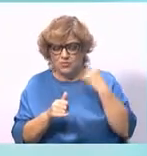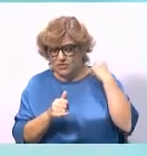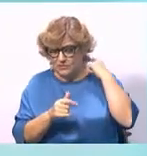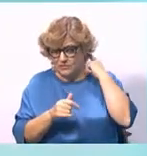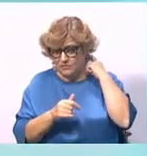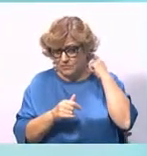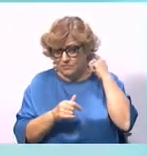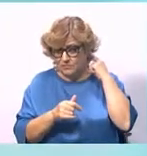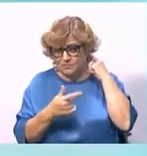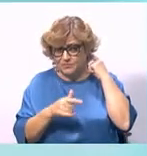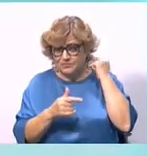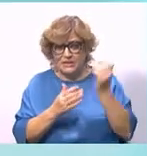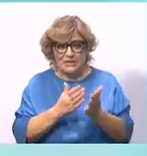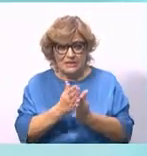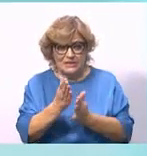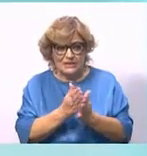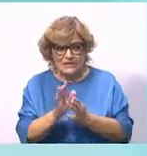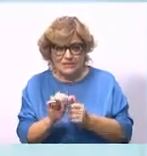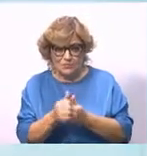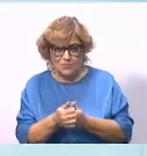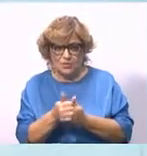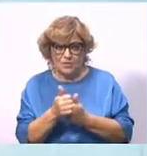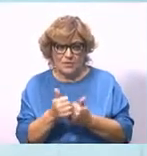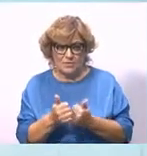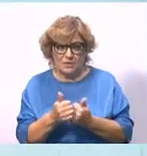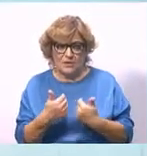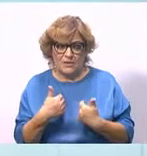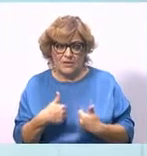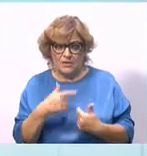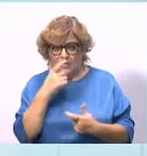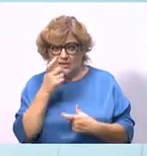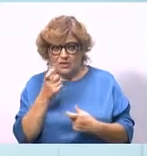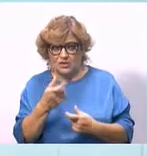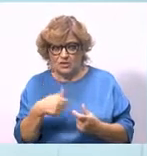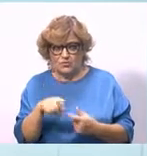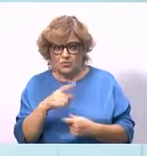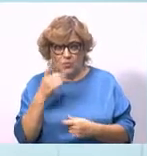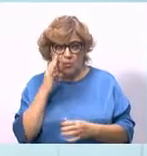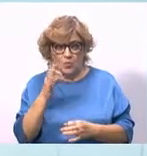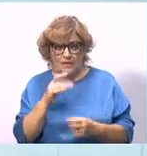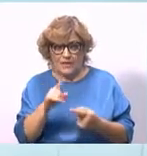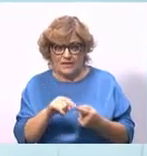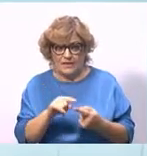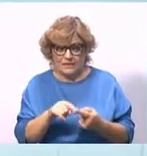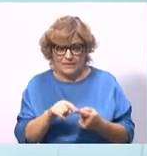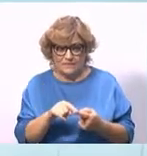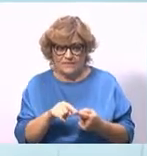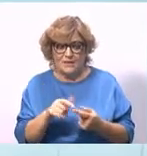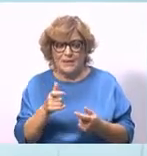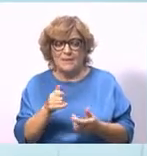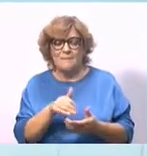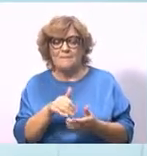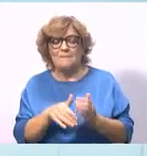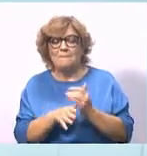que está um bocadinho Uma tendência a mudar. que, felizmente, está a mudar e bem para o conforto da pessoa. Portanto, um dos cuidados será esse, a meia, como